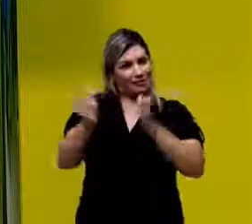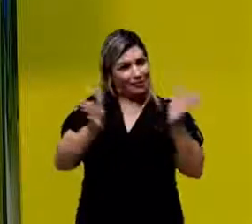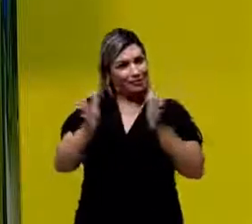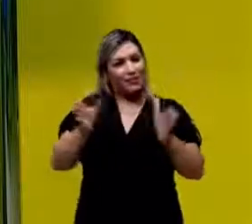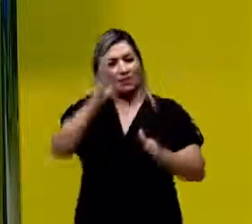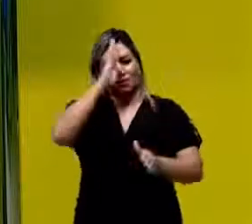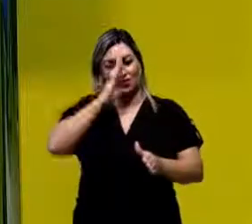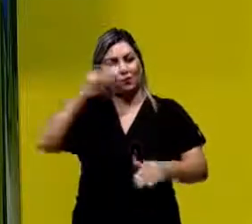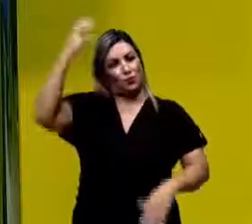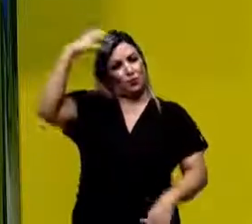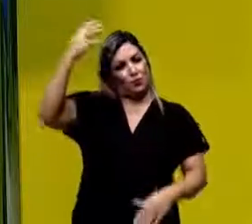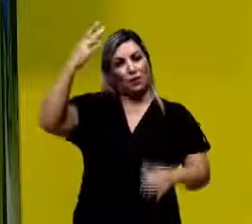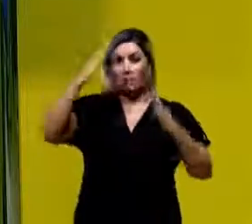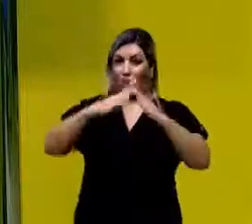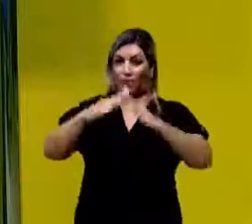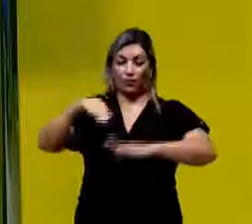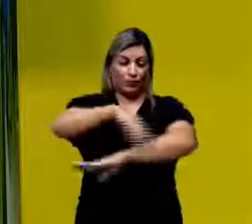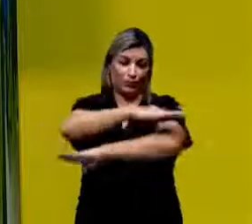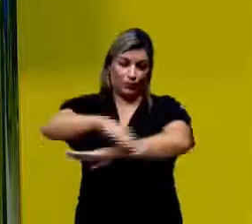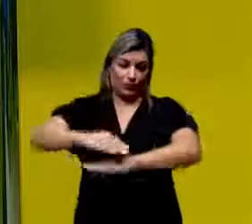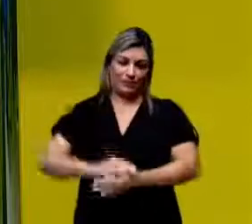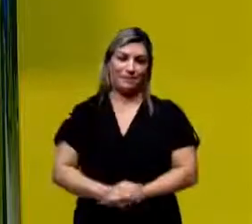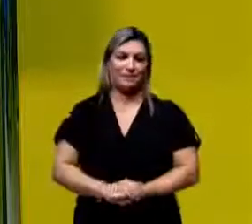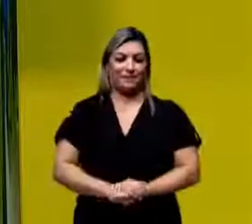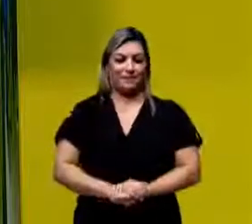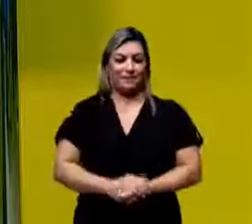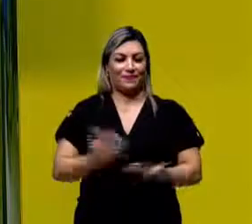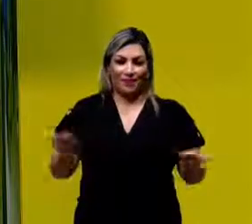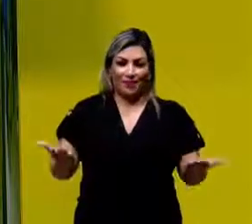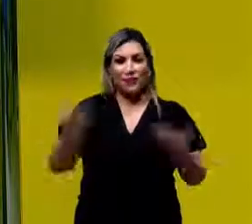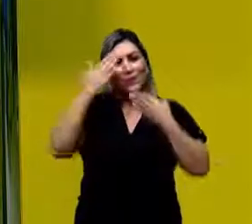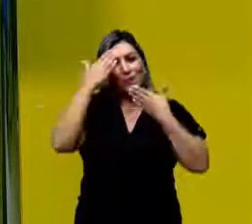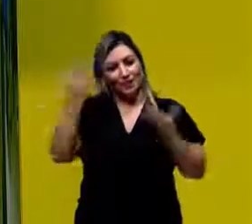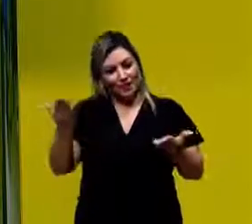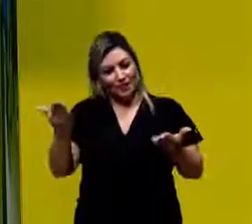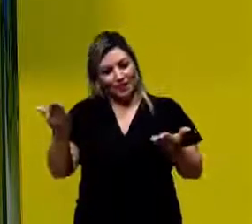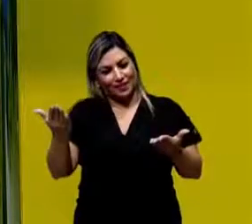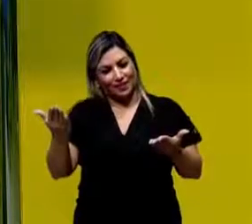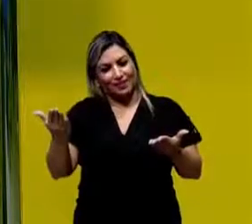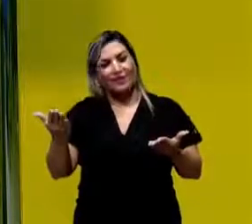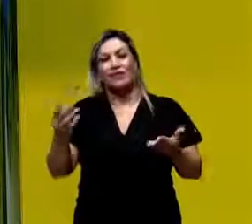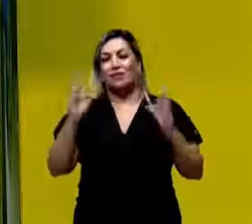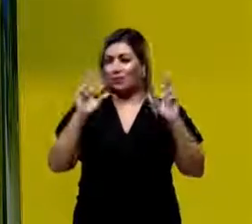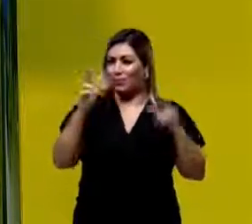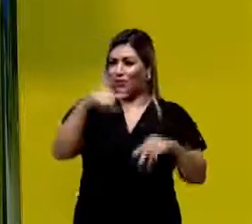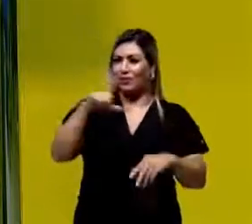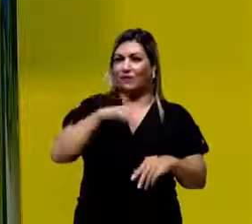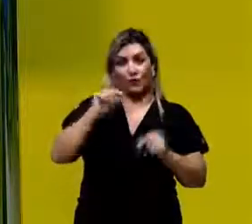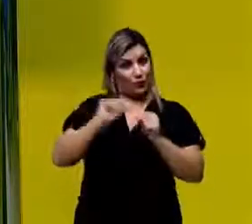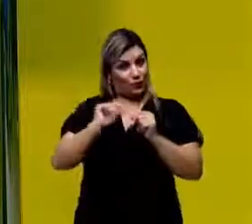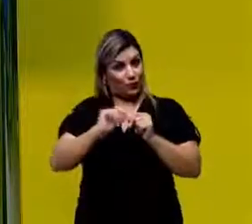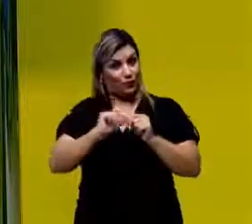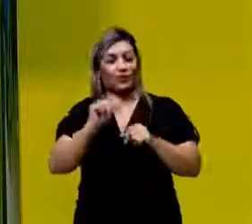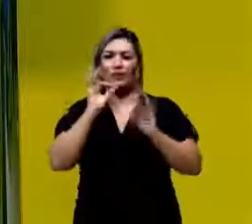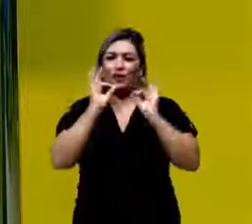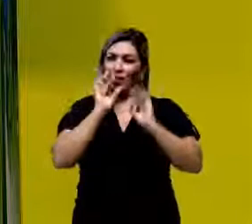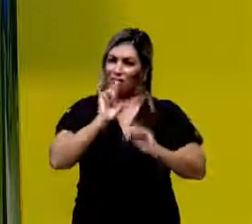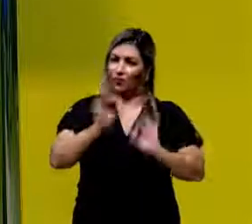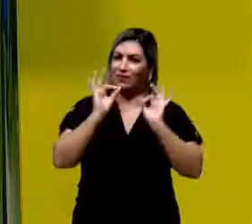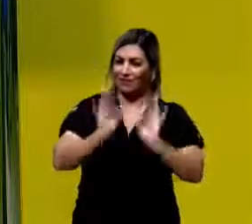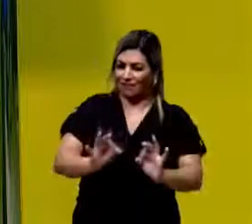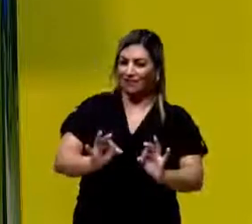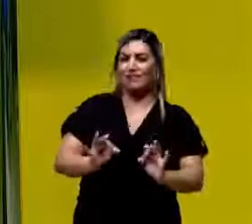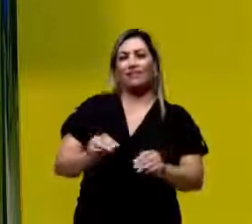acesso a banhos gratuitos para moradores de rua a roupa o gás a gente eu espero que vocês tenham feito né Tem uma